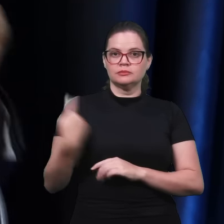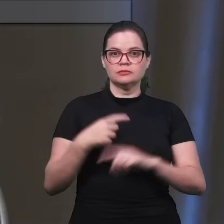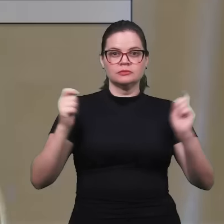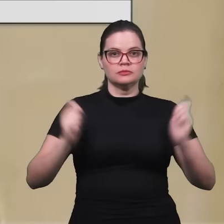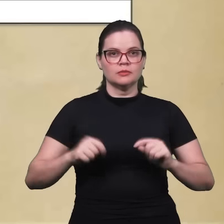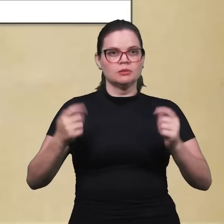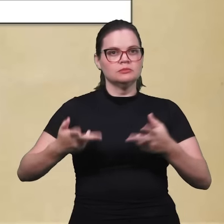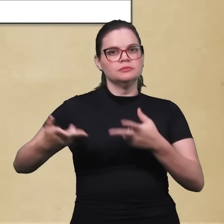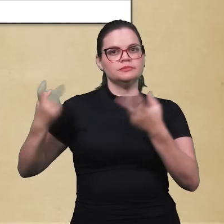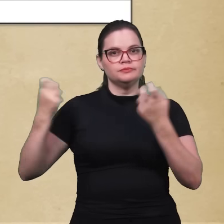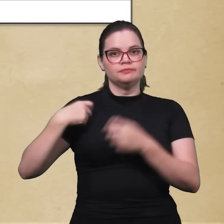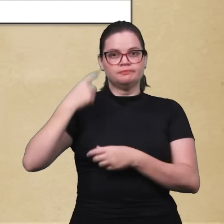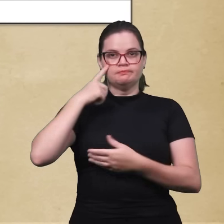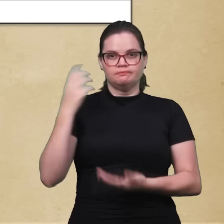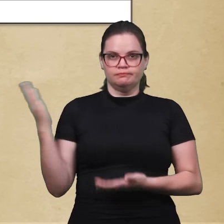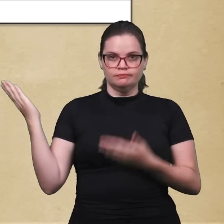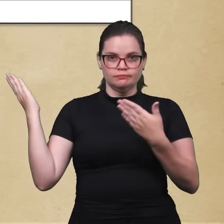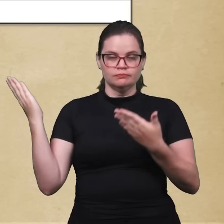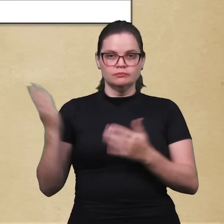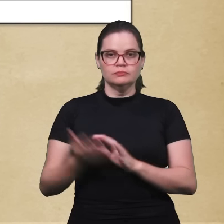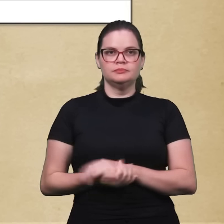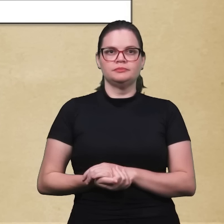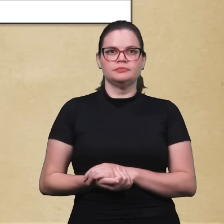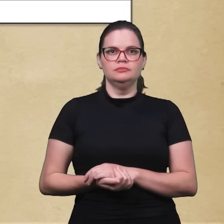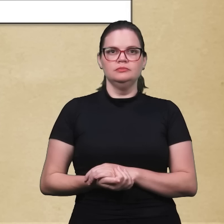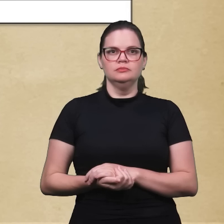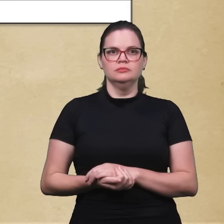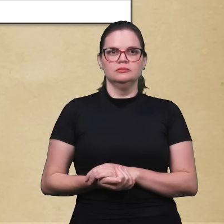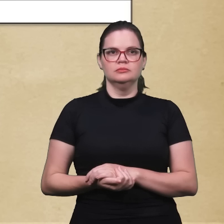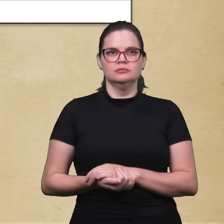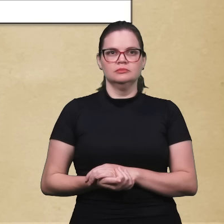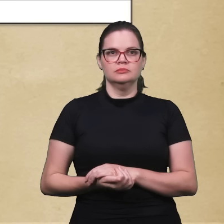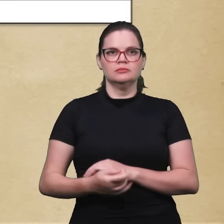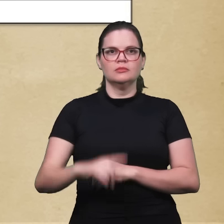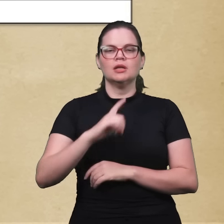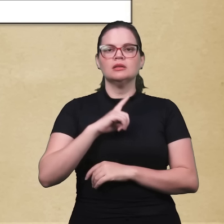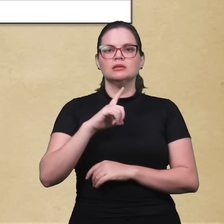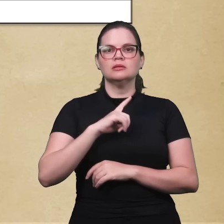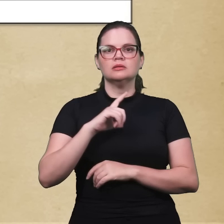abordar, como está no quadro aqui, as 10 últimas